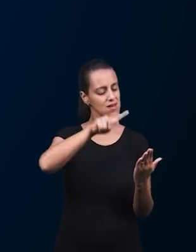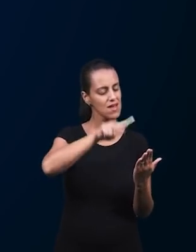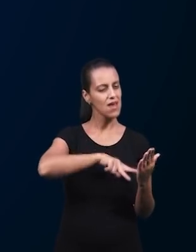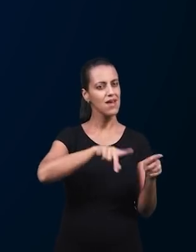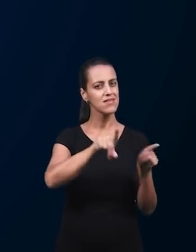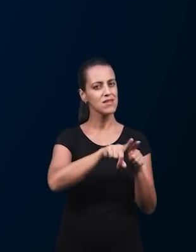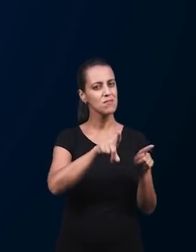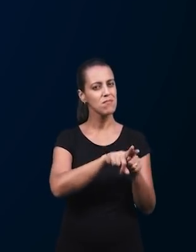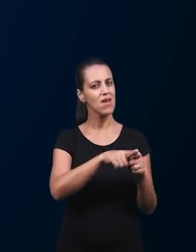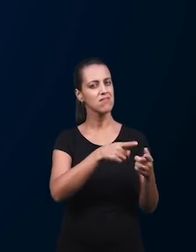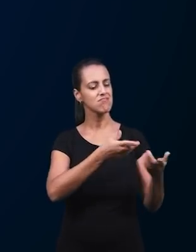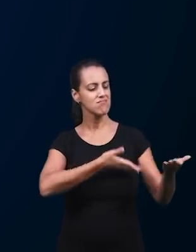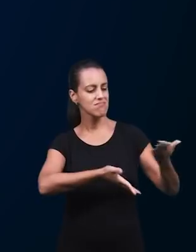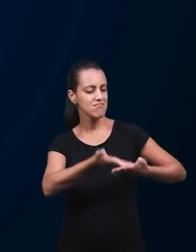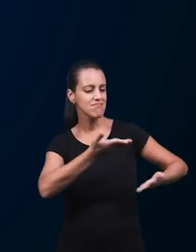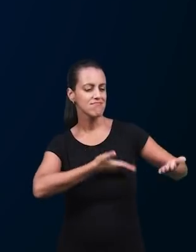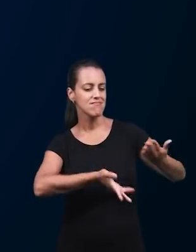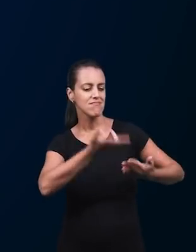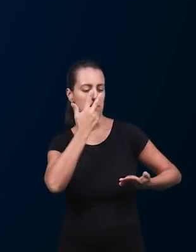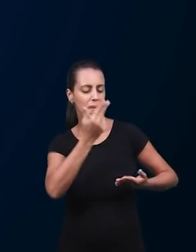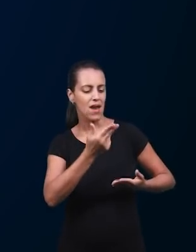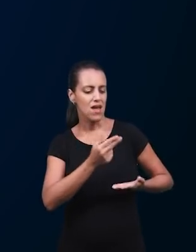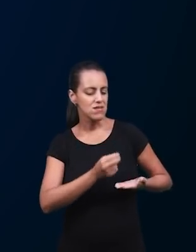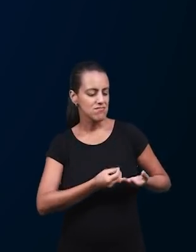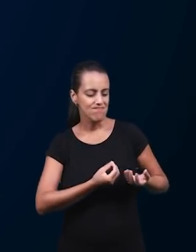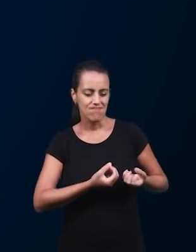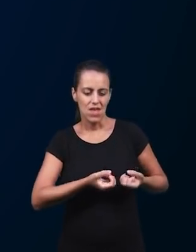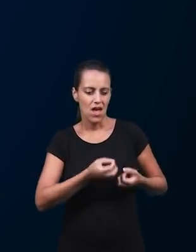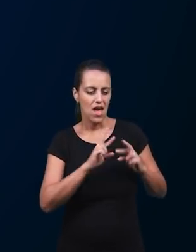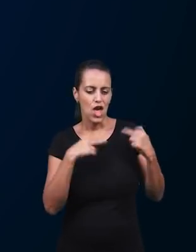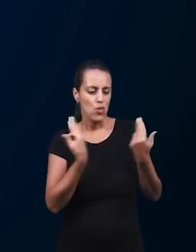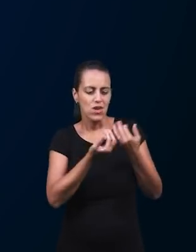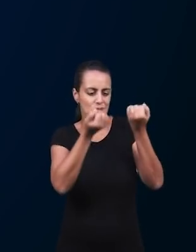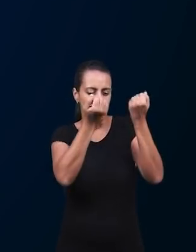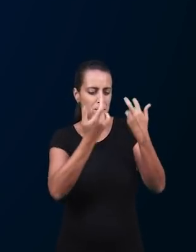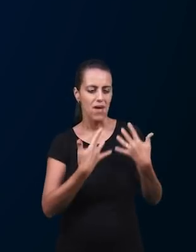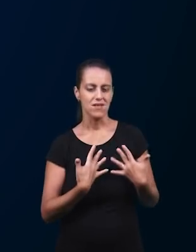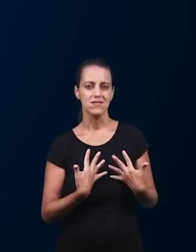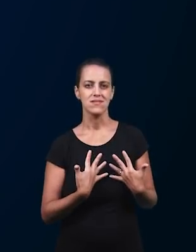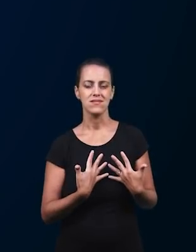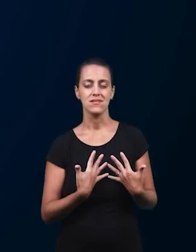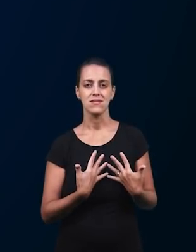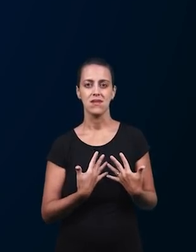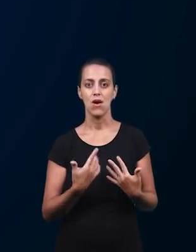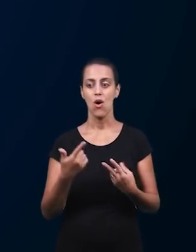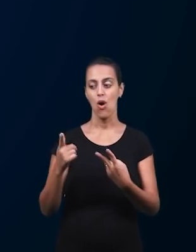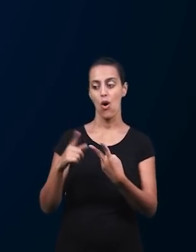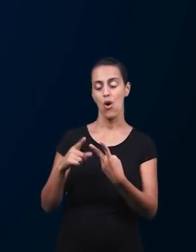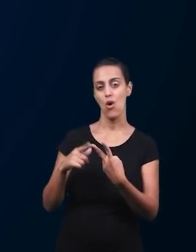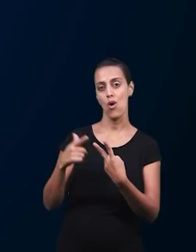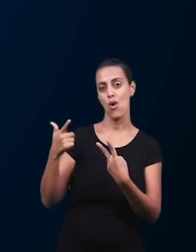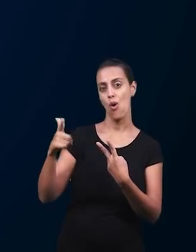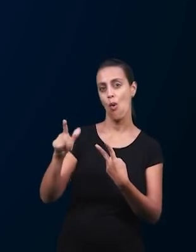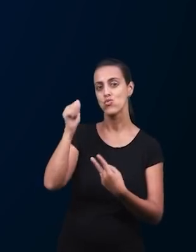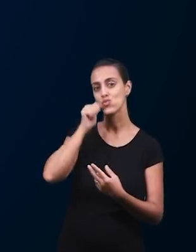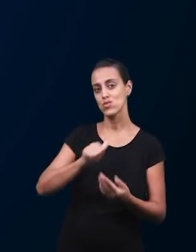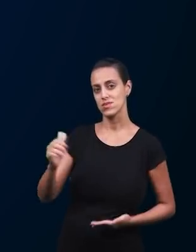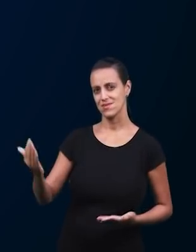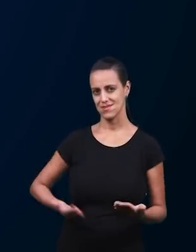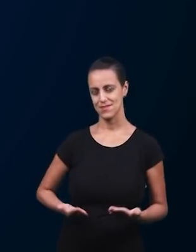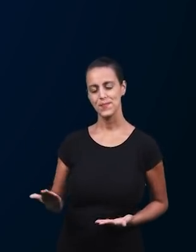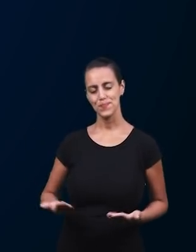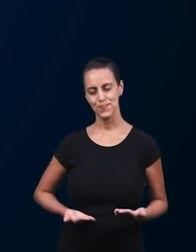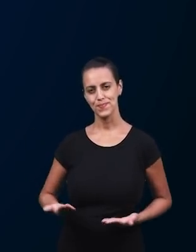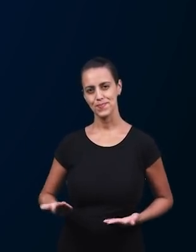as contribuições, estão enriquecendo a reunião. Tem sido uma bênção. Um outro trabalho é o trabalho das